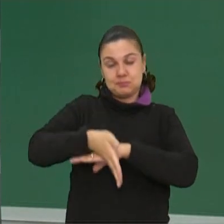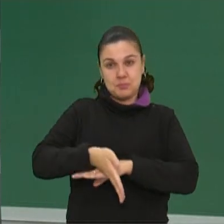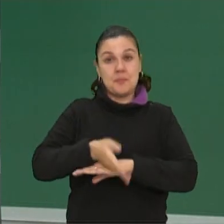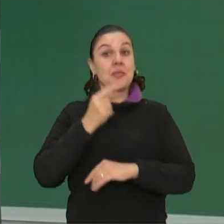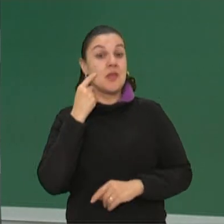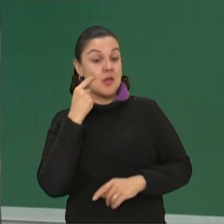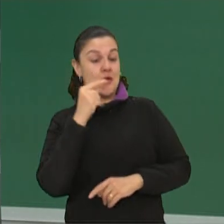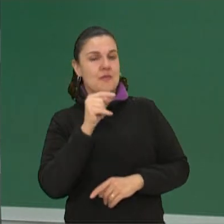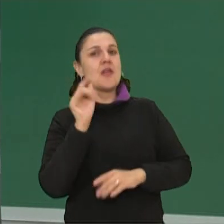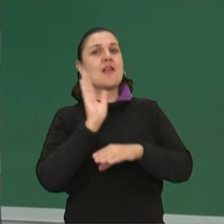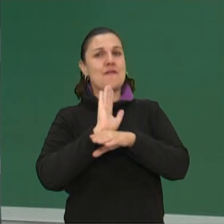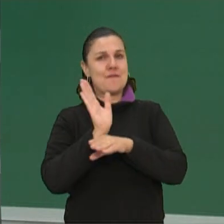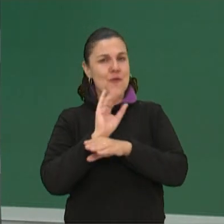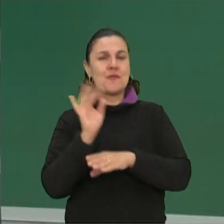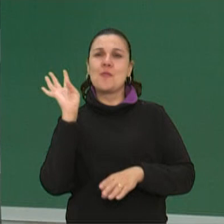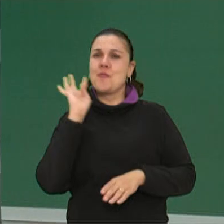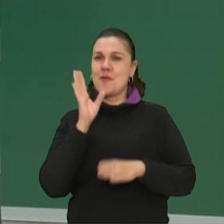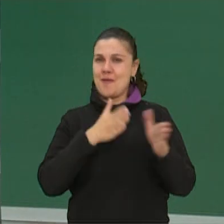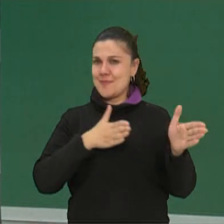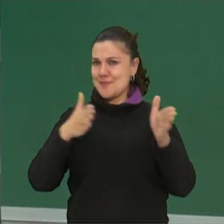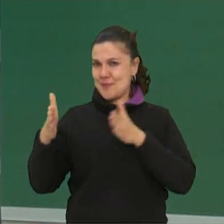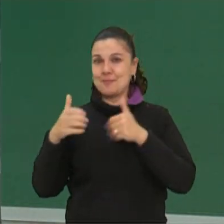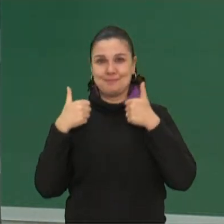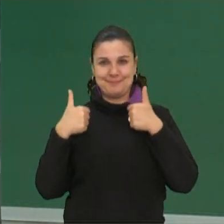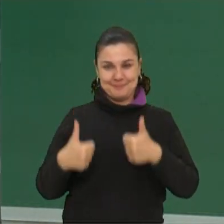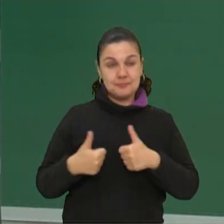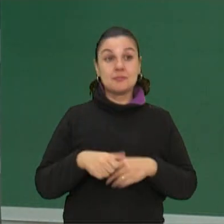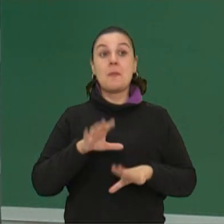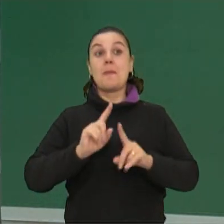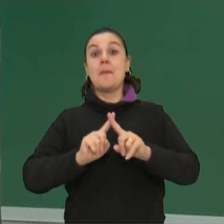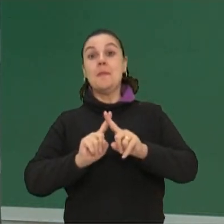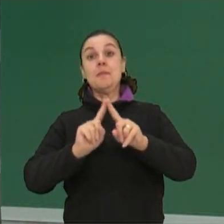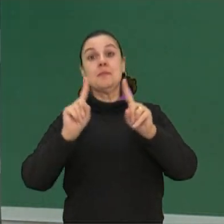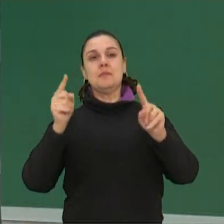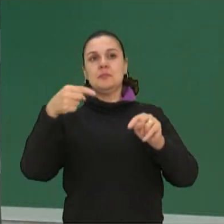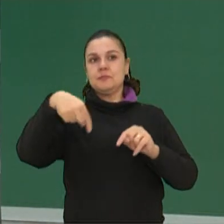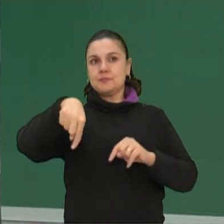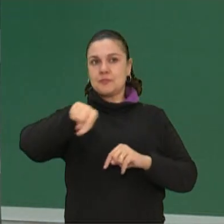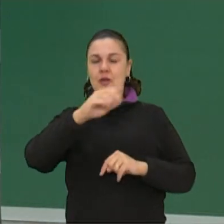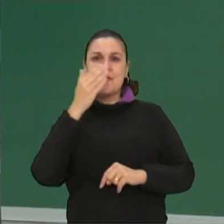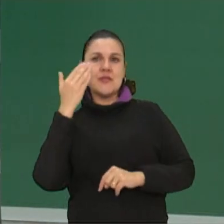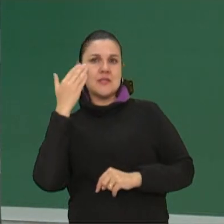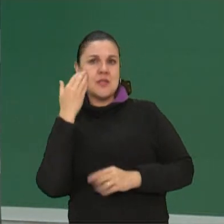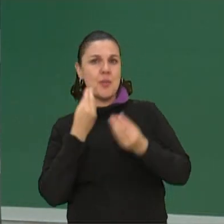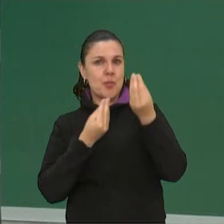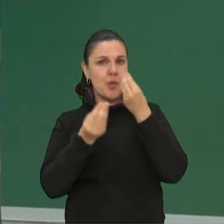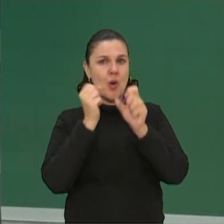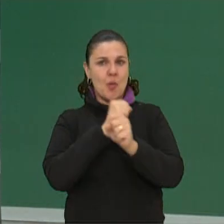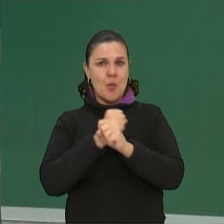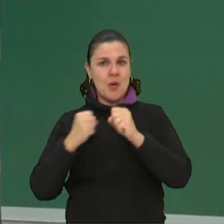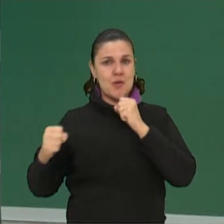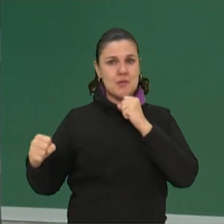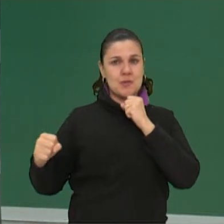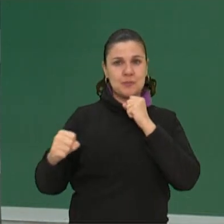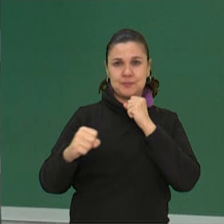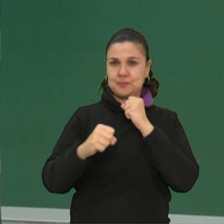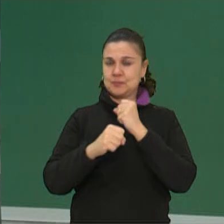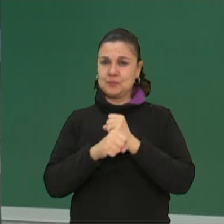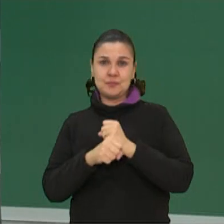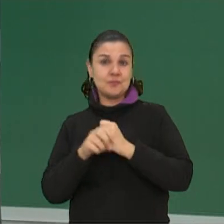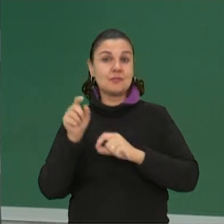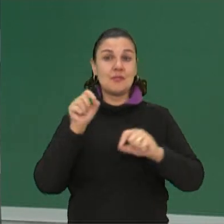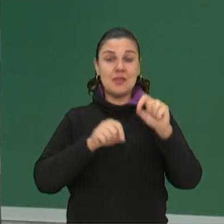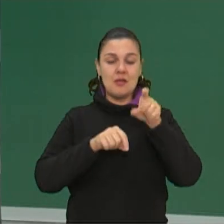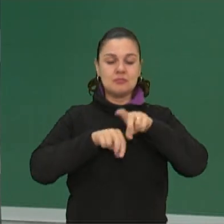que conta um pouquinho dessa história aí. Legal, mas você sabe como era a sociedade mineradora do